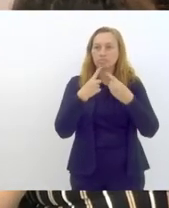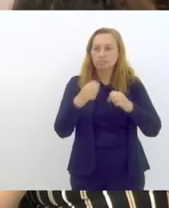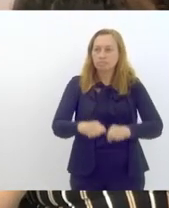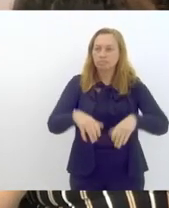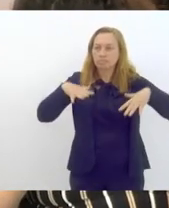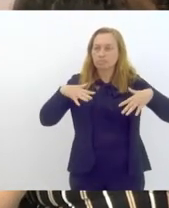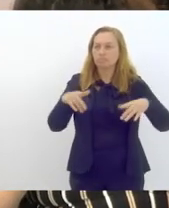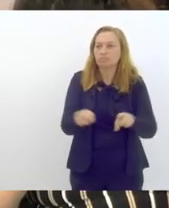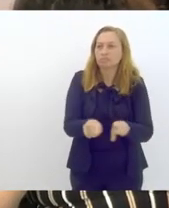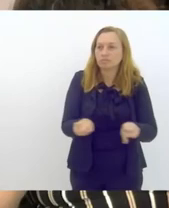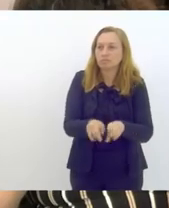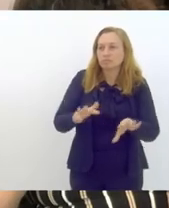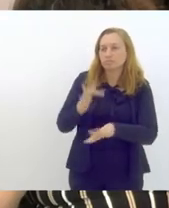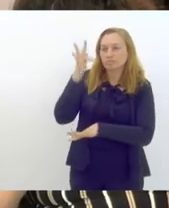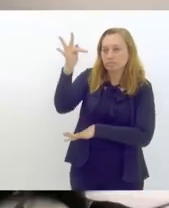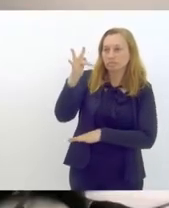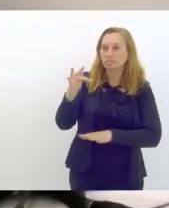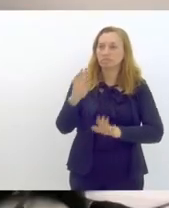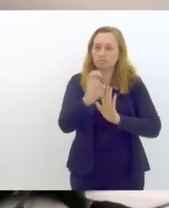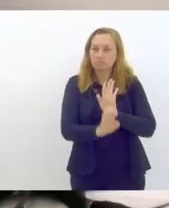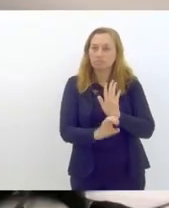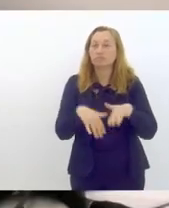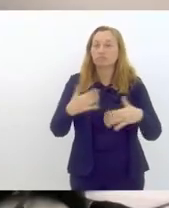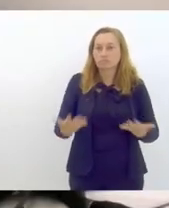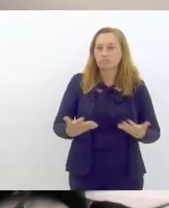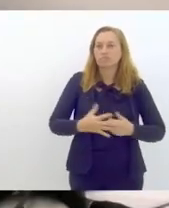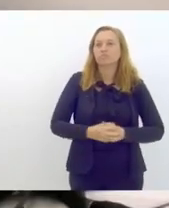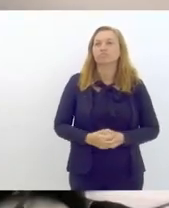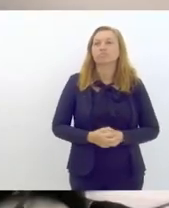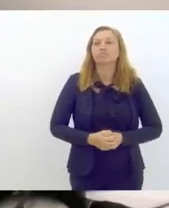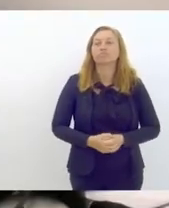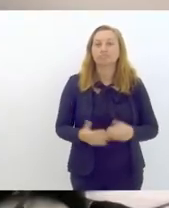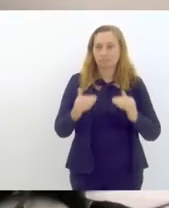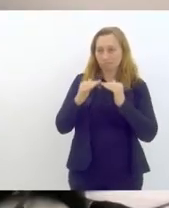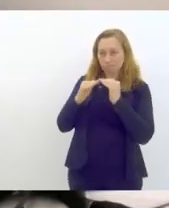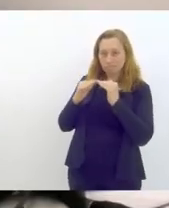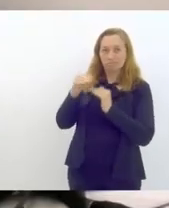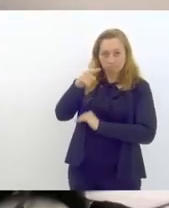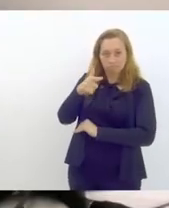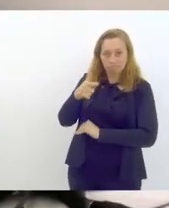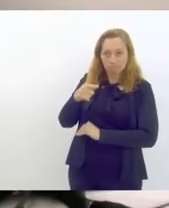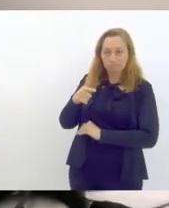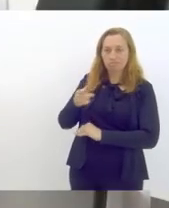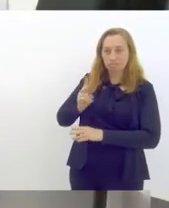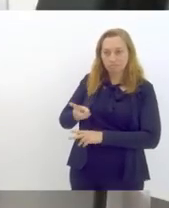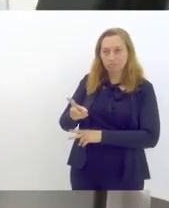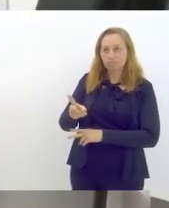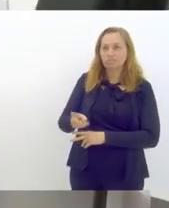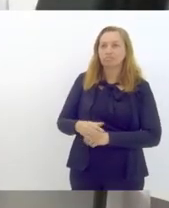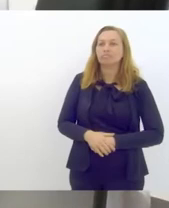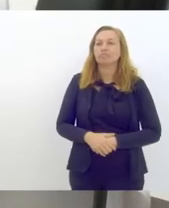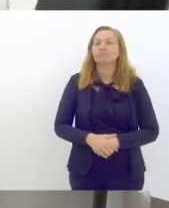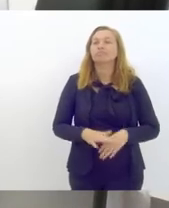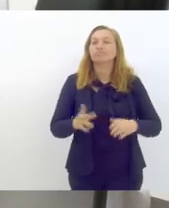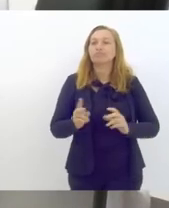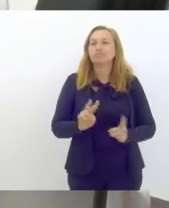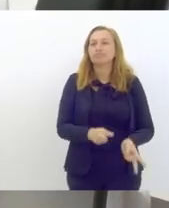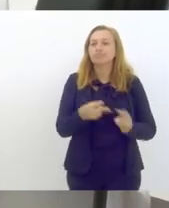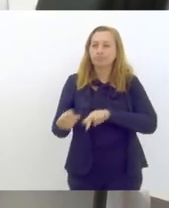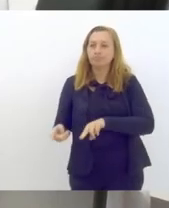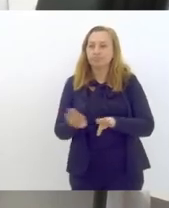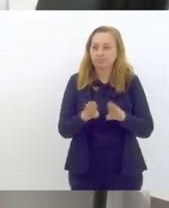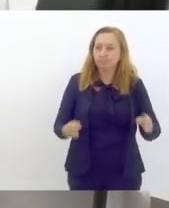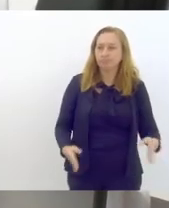também das futuras emendas. Então, dessa forma, eu acho que está de acordo, não está, Pires? A gente vai à frente assim, encaminha para a